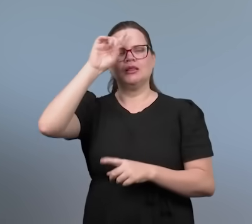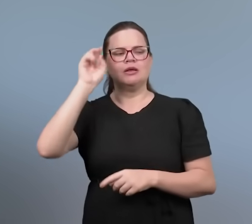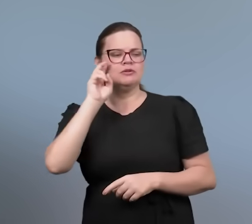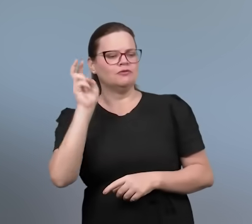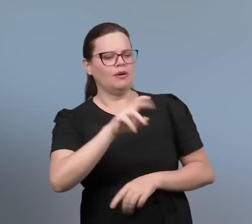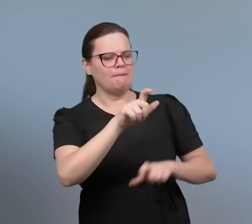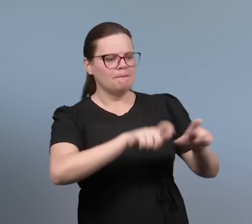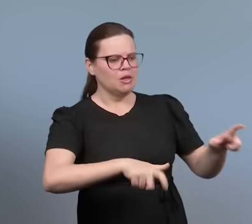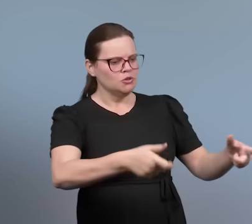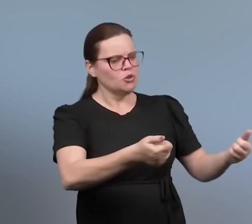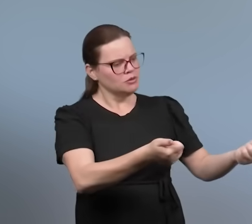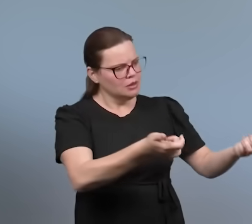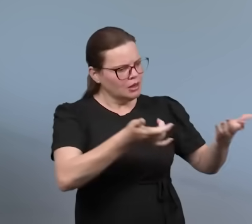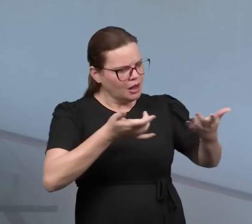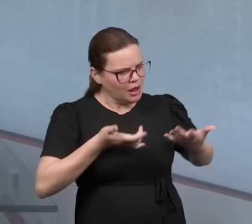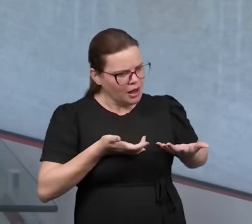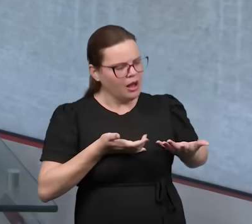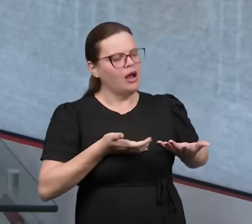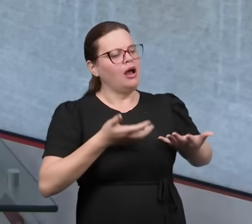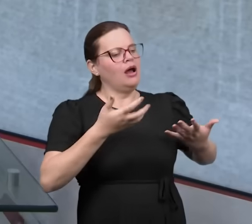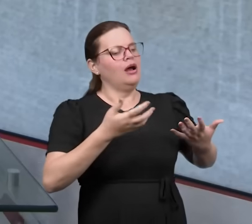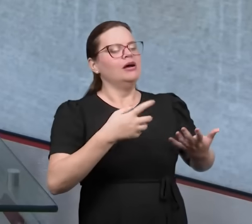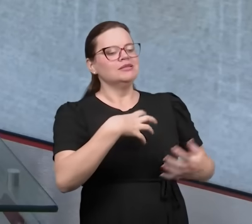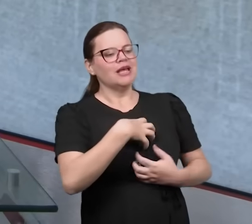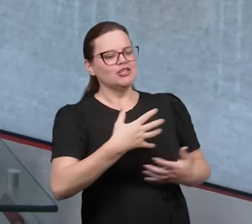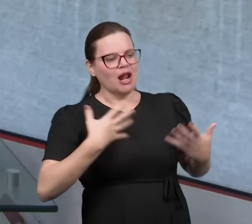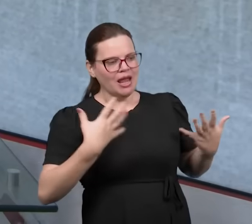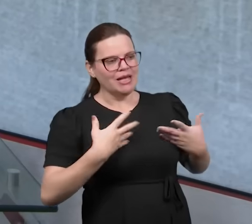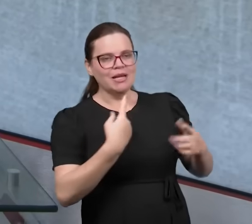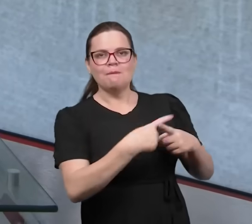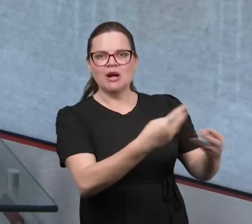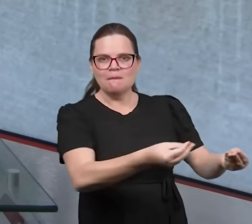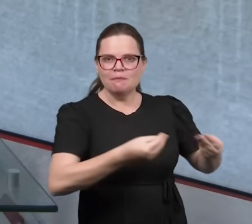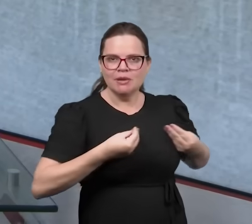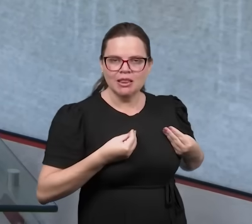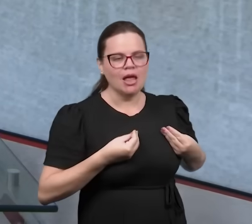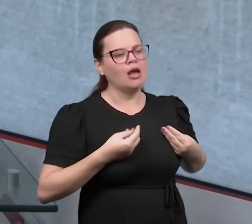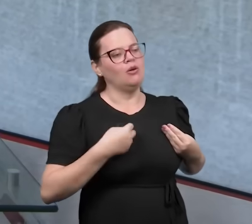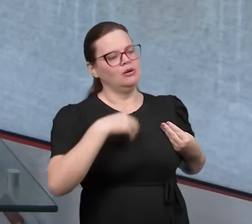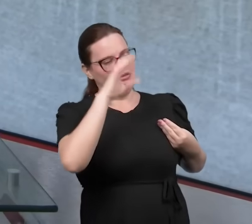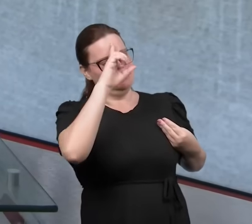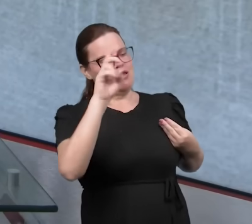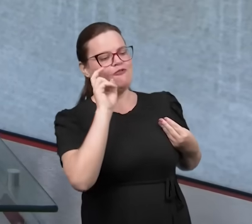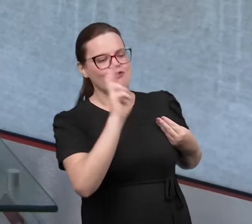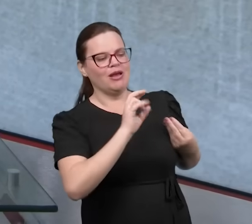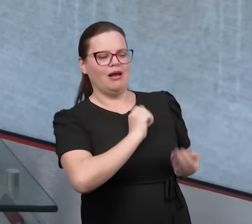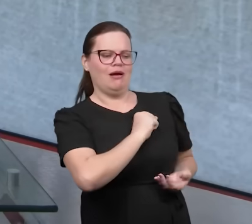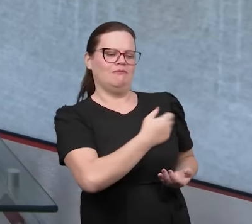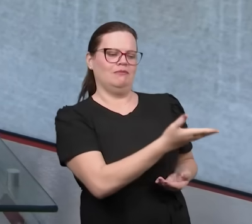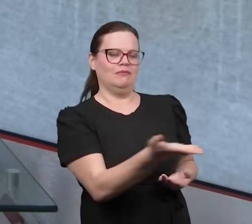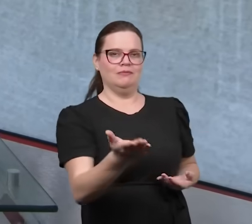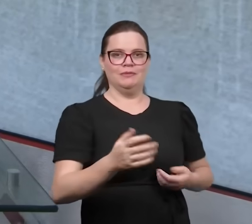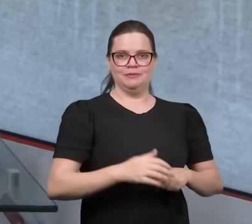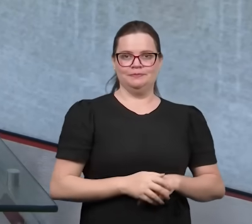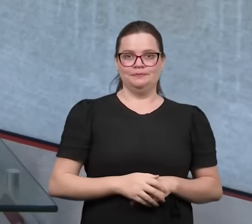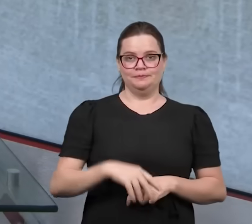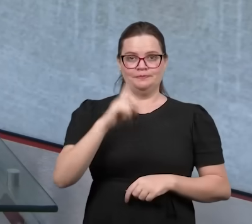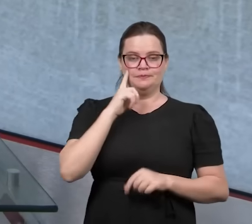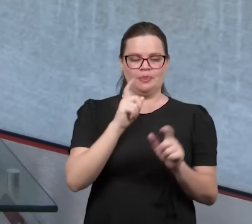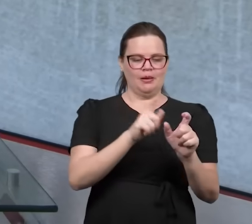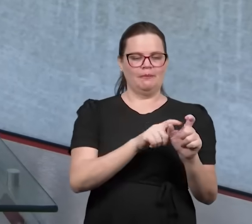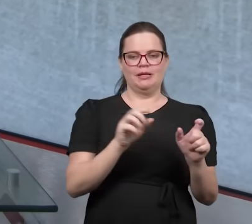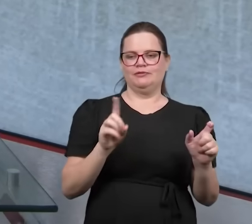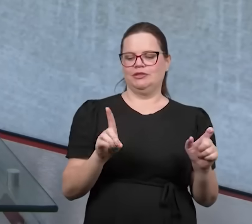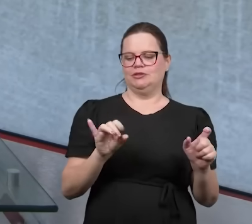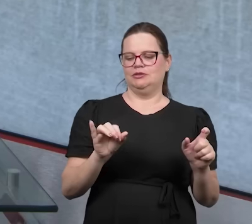com alegria. Então, vamos agora à resposta ao que significa a palavra dízimo. A origem